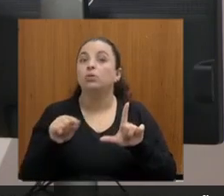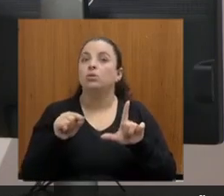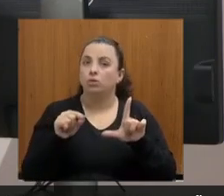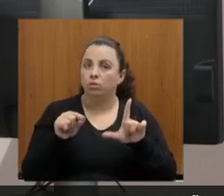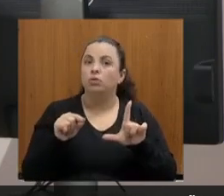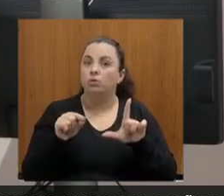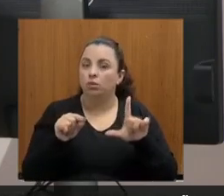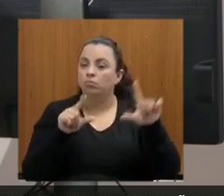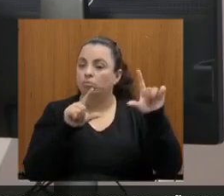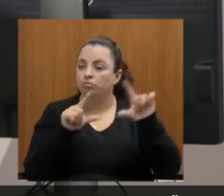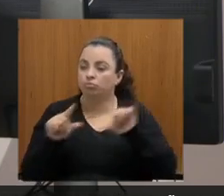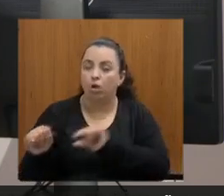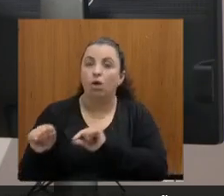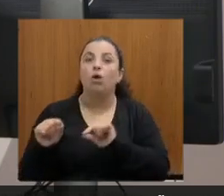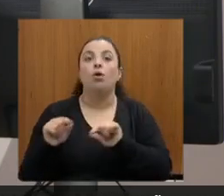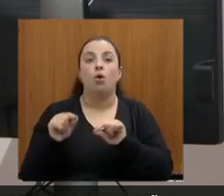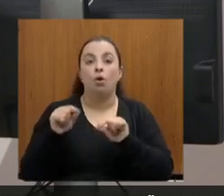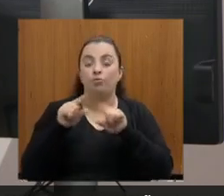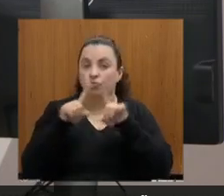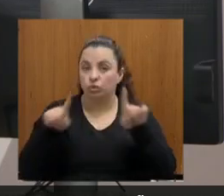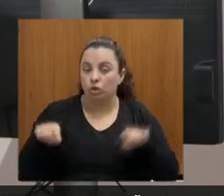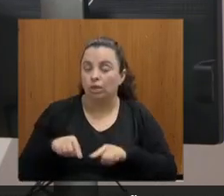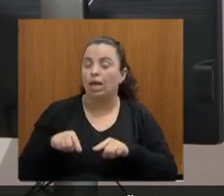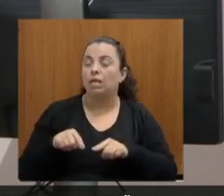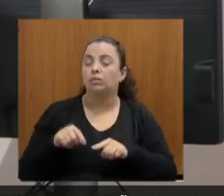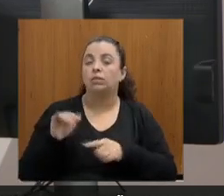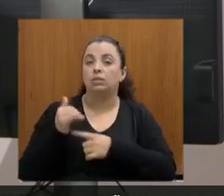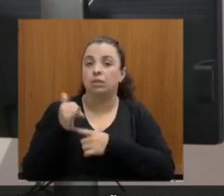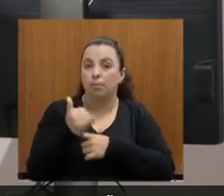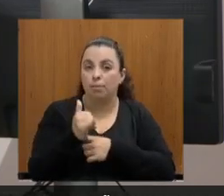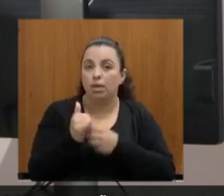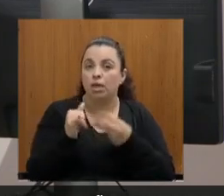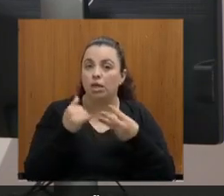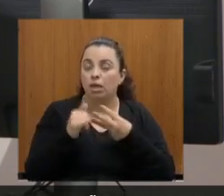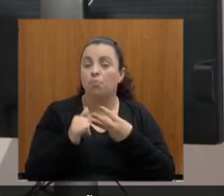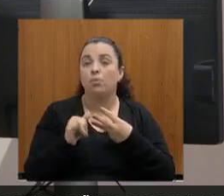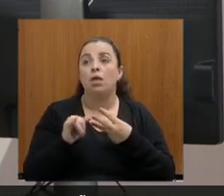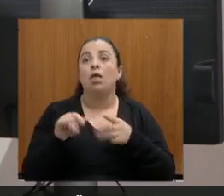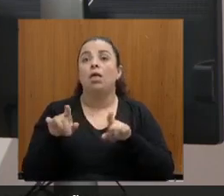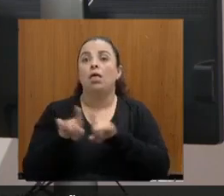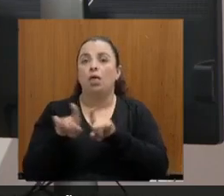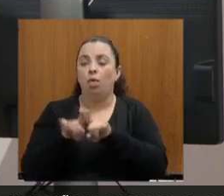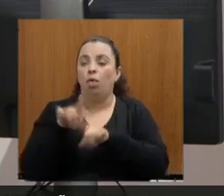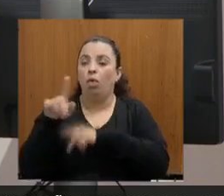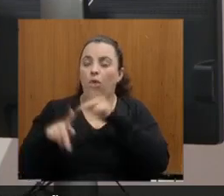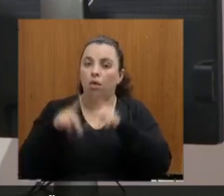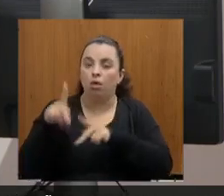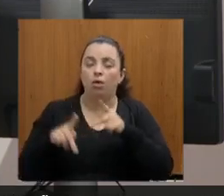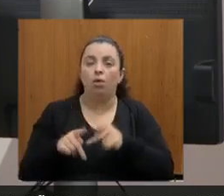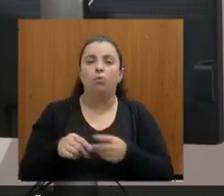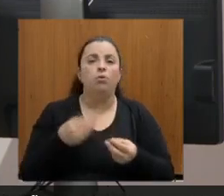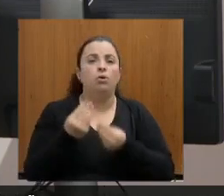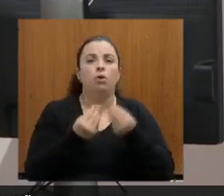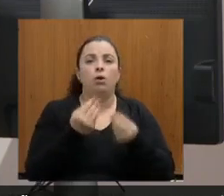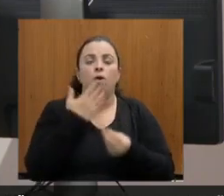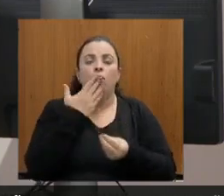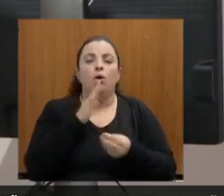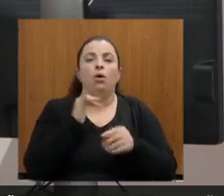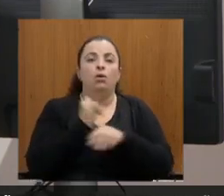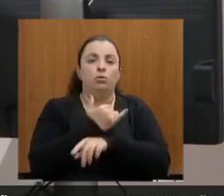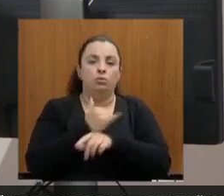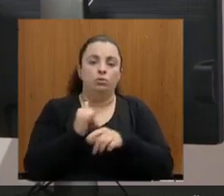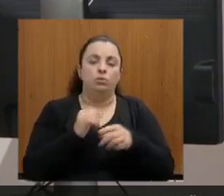quantos casos de acidentes envolvendo a população qualquer estratégia que a Cemig tem adotado para conseguir os resultados parabenizar por esse